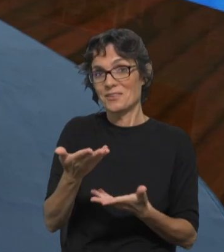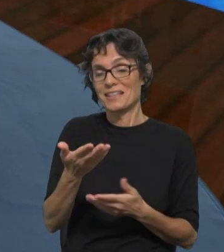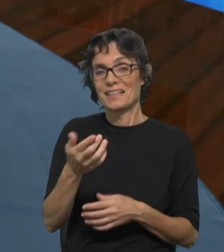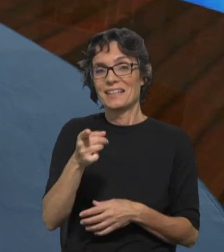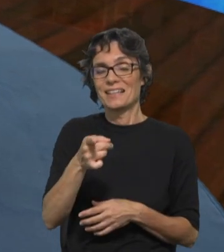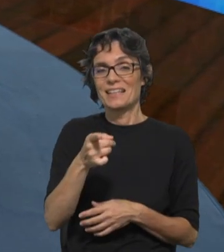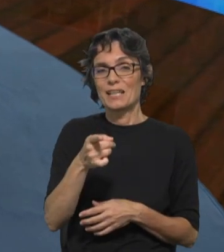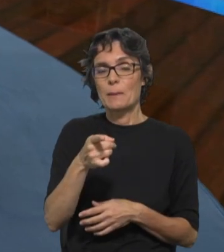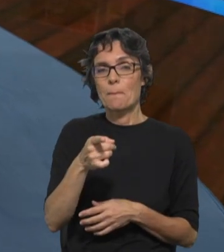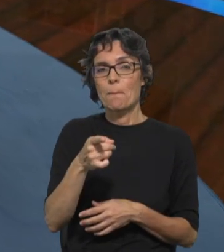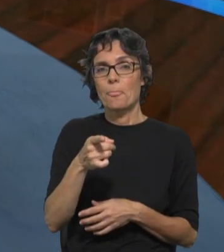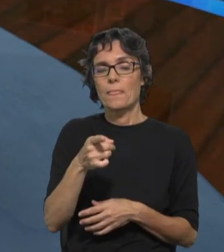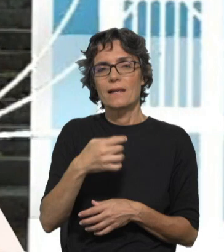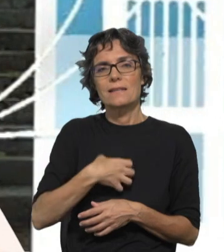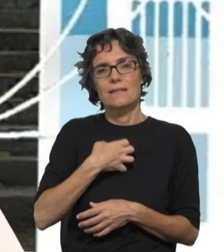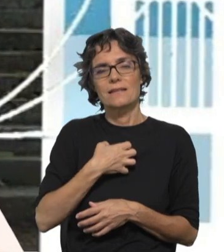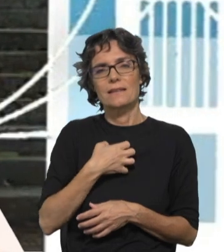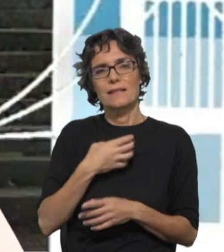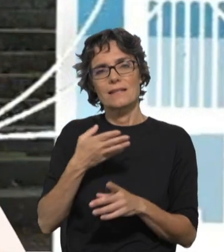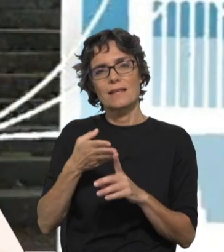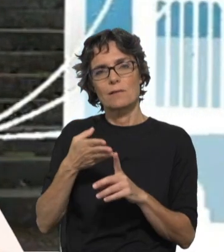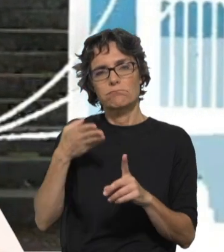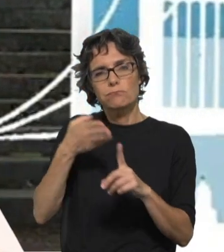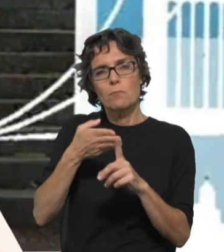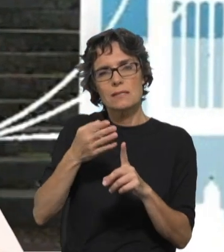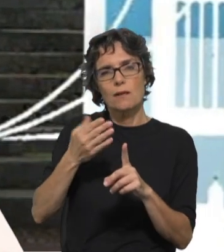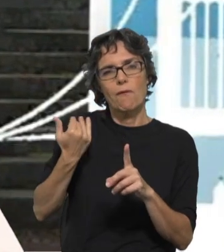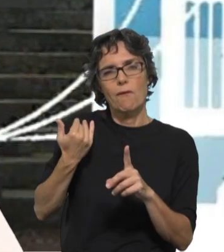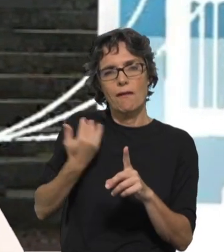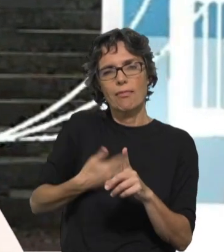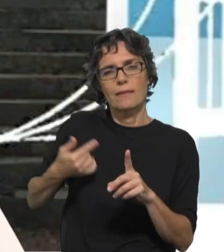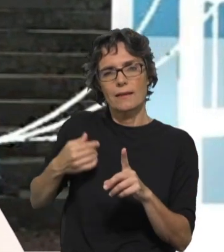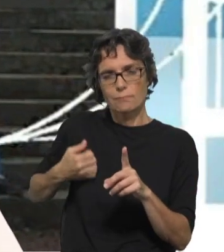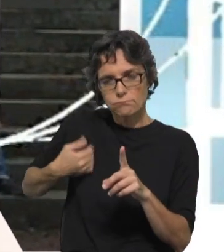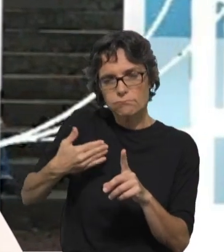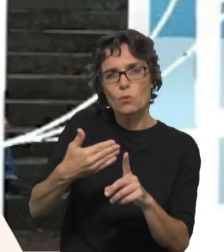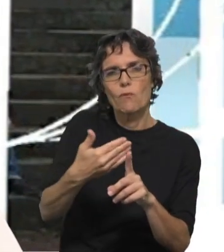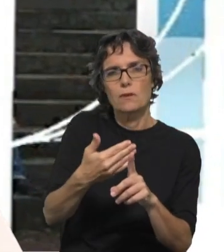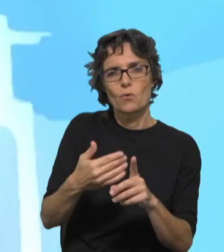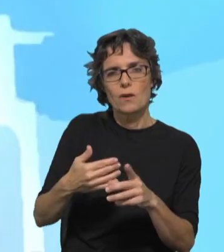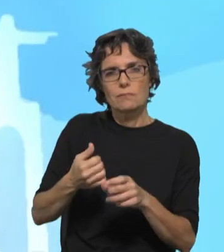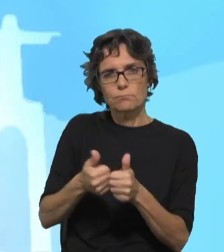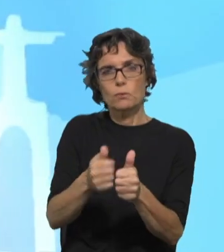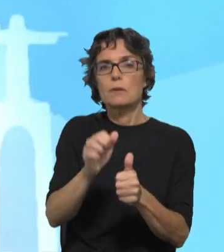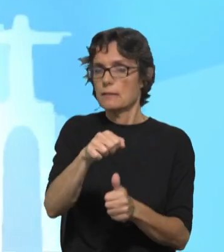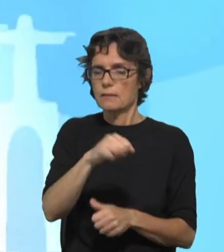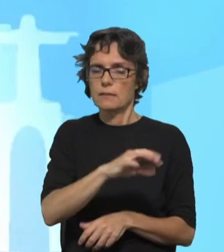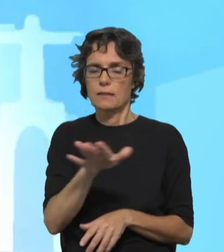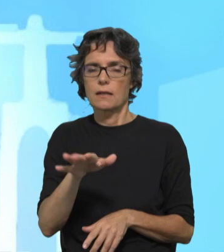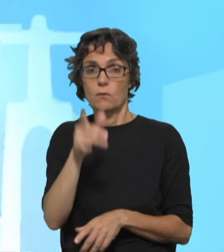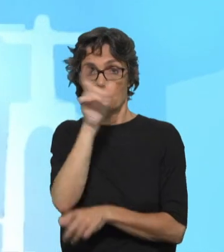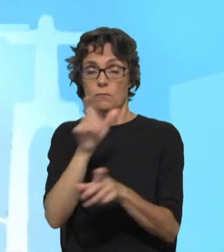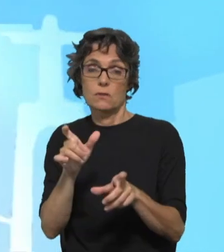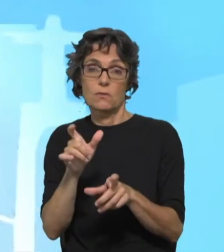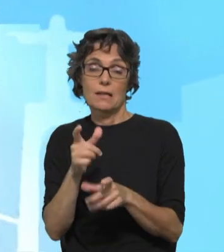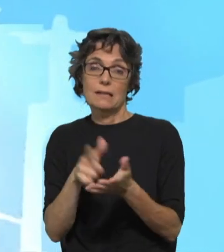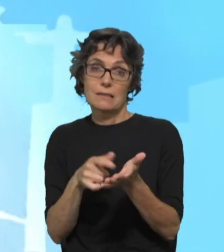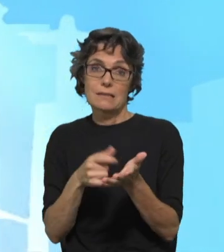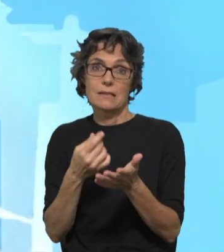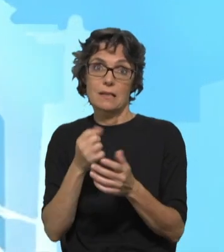vida, como é óbvio, mas não desejo fazer sempre mais. Não me contento com pouco, desejo sempre fazer mais alguma